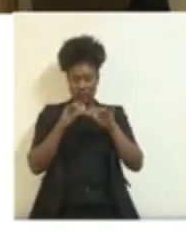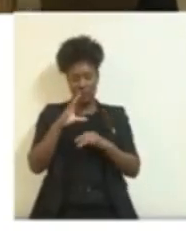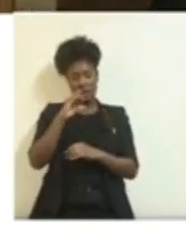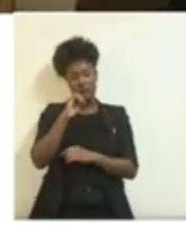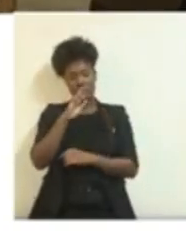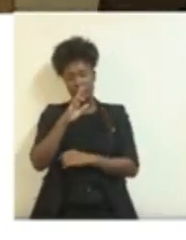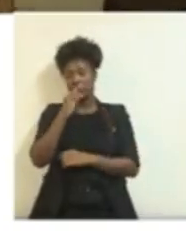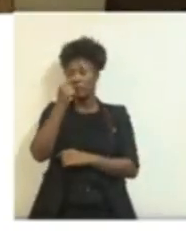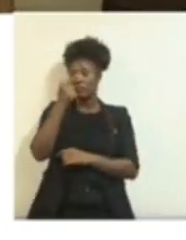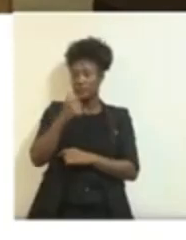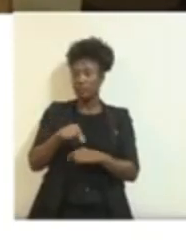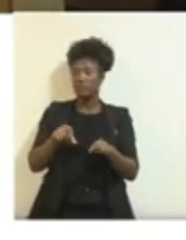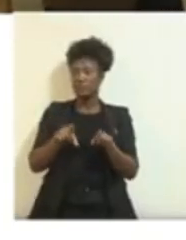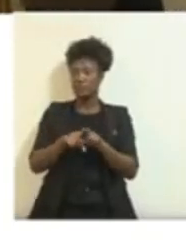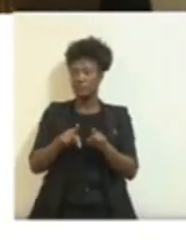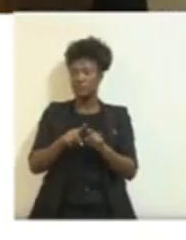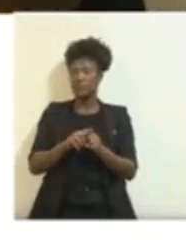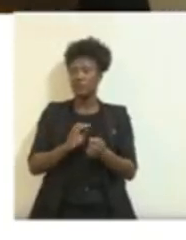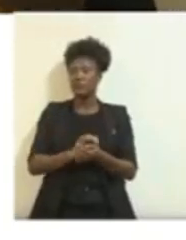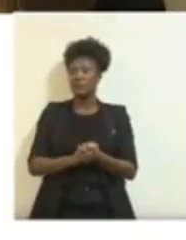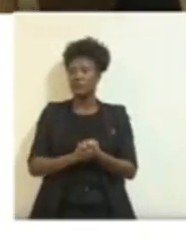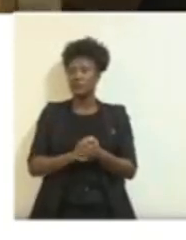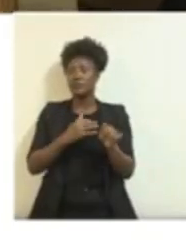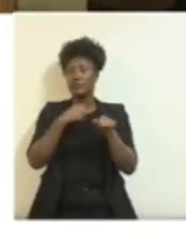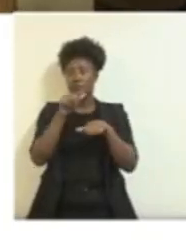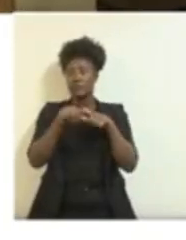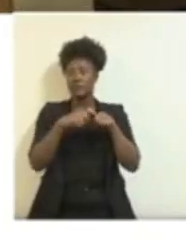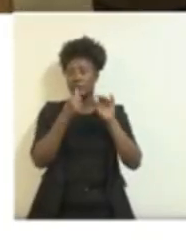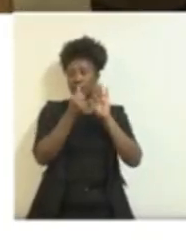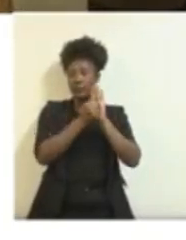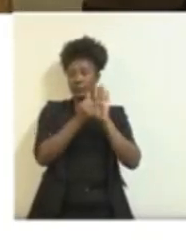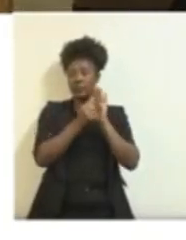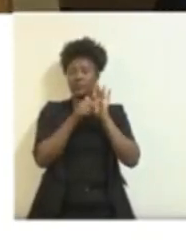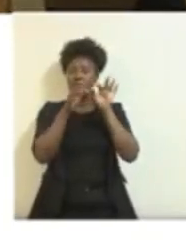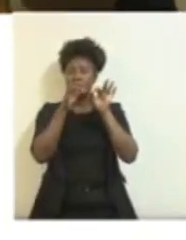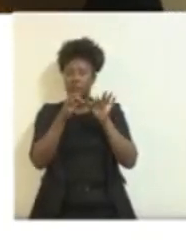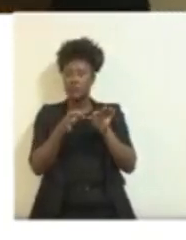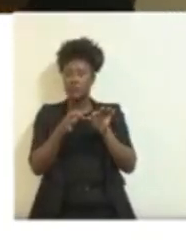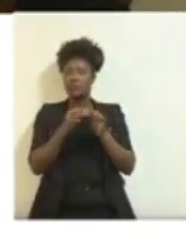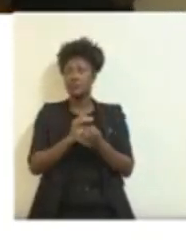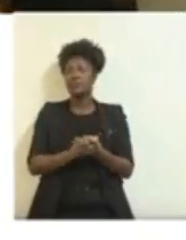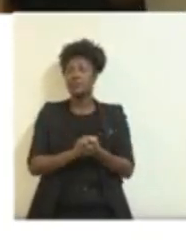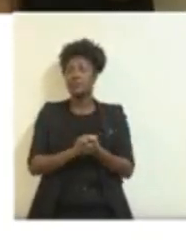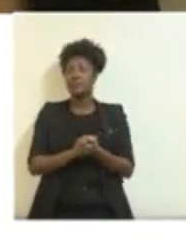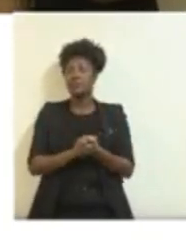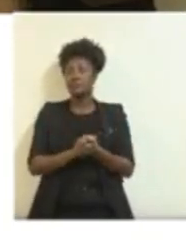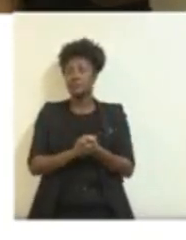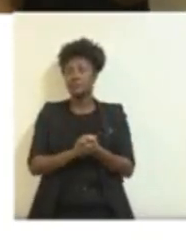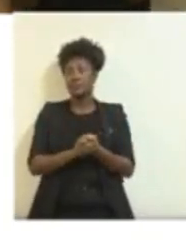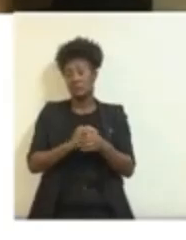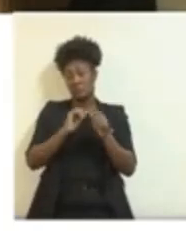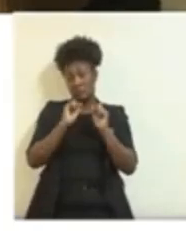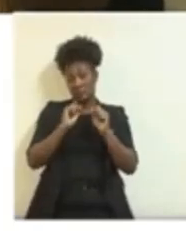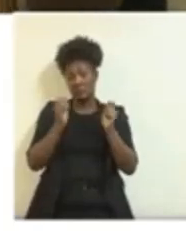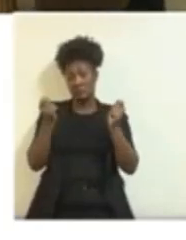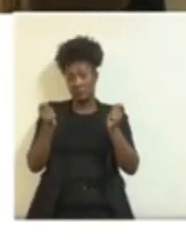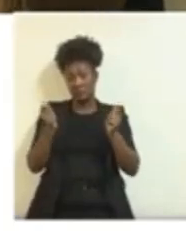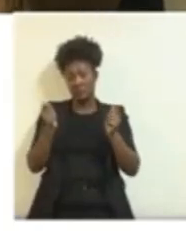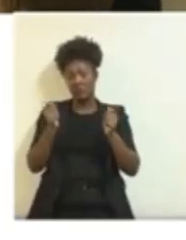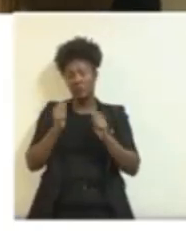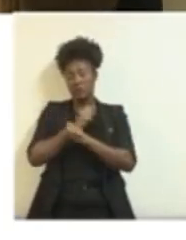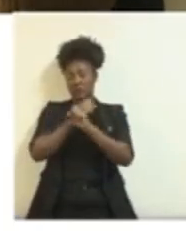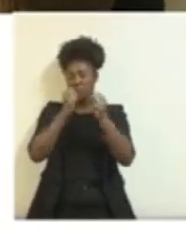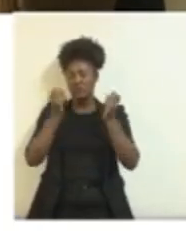retirar inciso 3º do artigo 2º do Código Estadual do Meio Ambiente, que inclui o pastoril como supressão de vegetação nativa, pelas razões já discutidas de